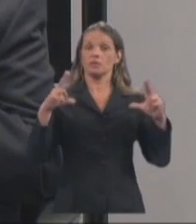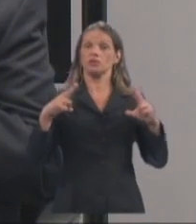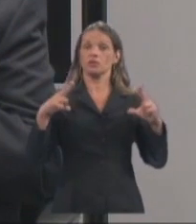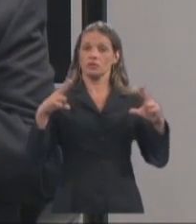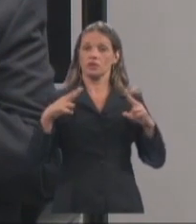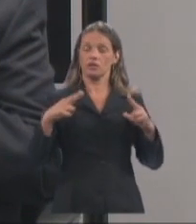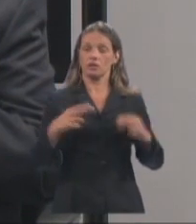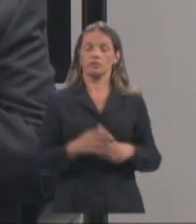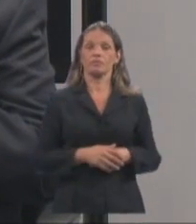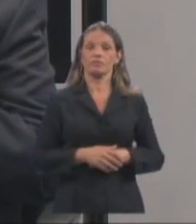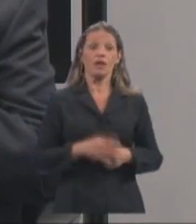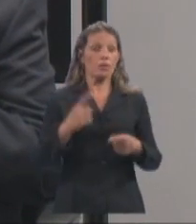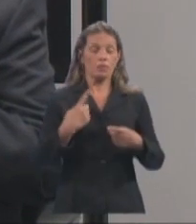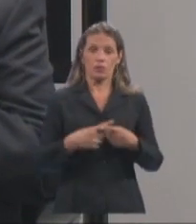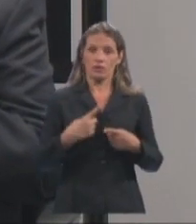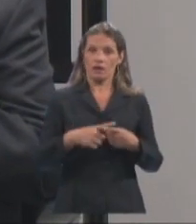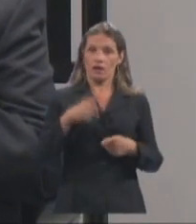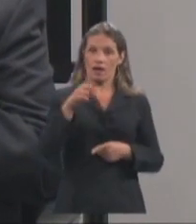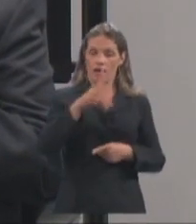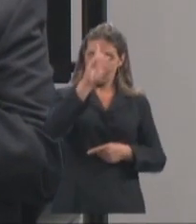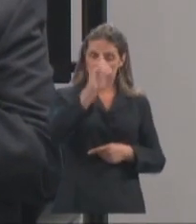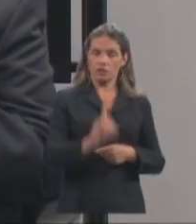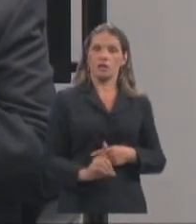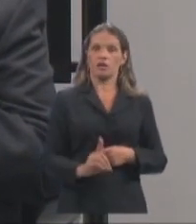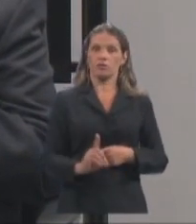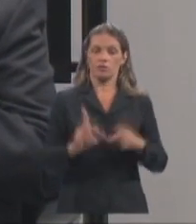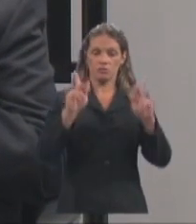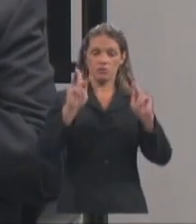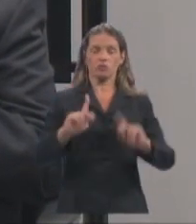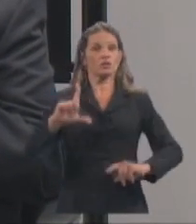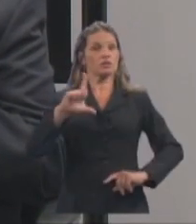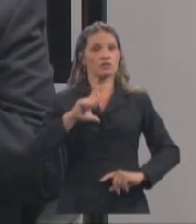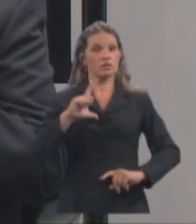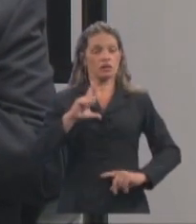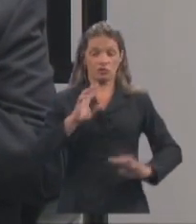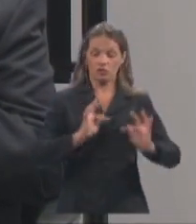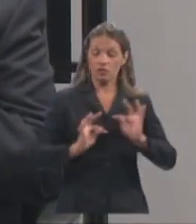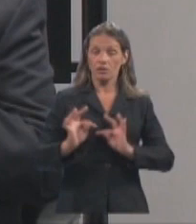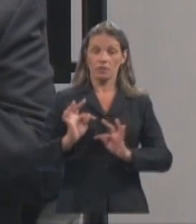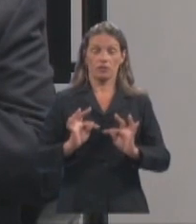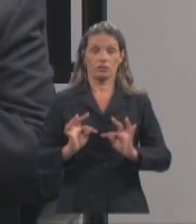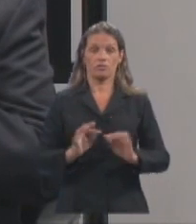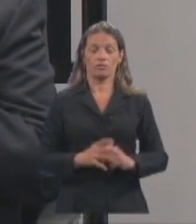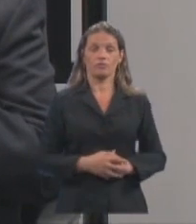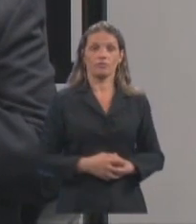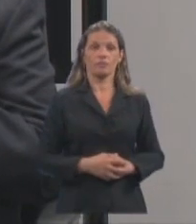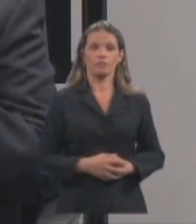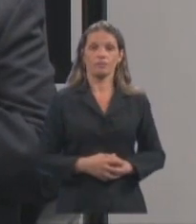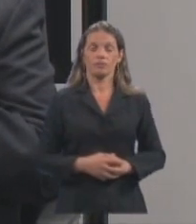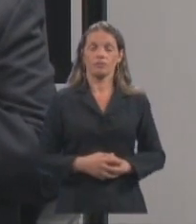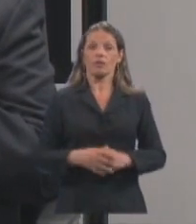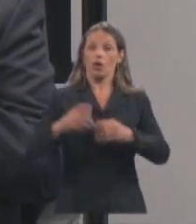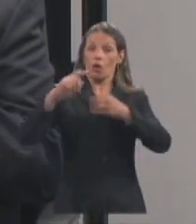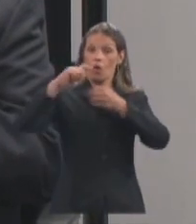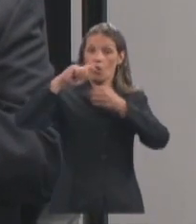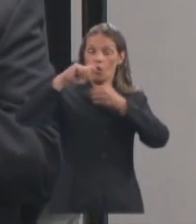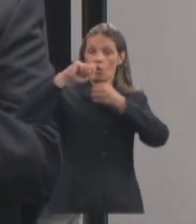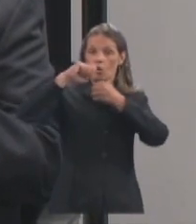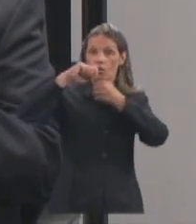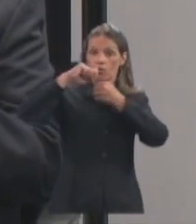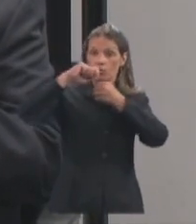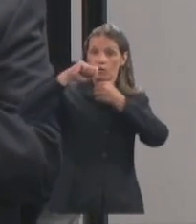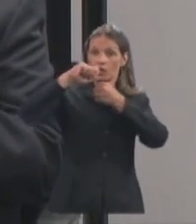de hospitais privados porque esse é um direito que a pessoa tem ao seu tratamento né m o craque a